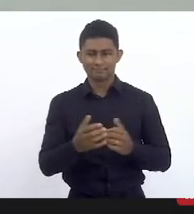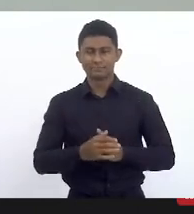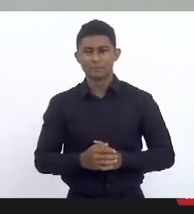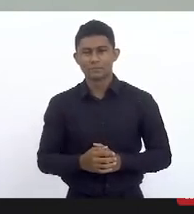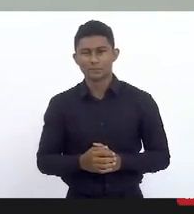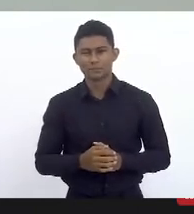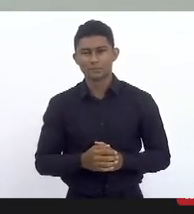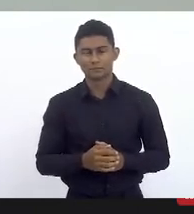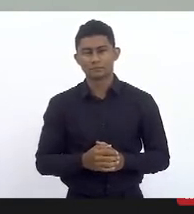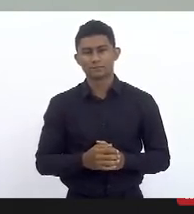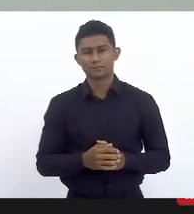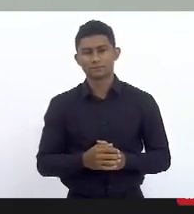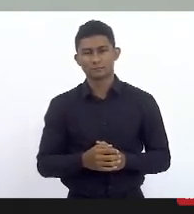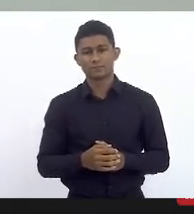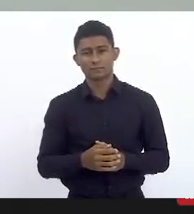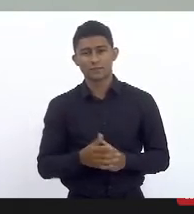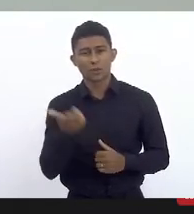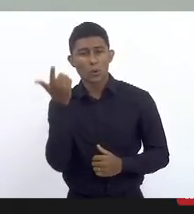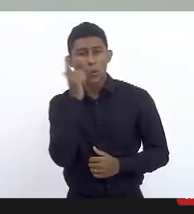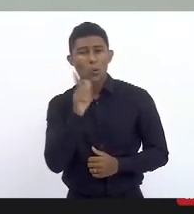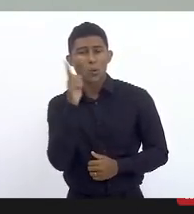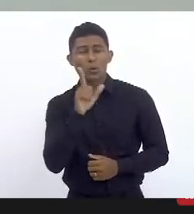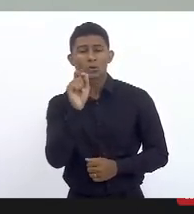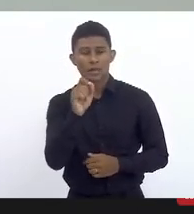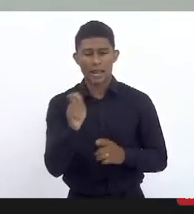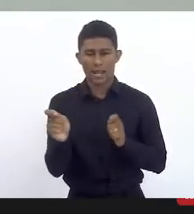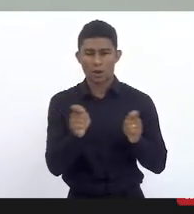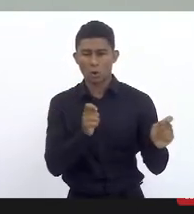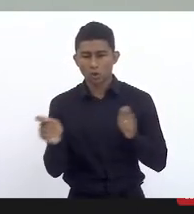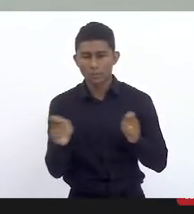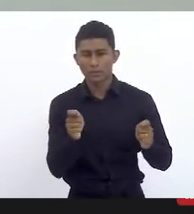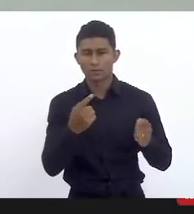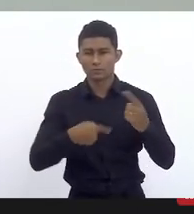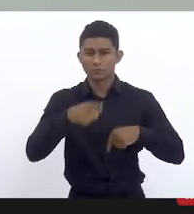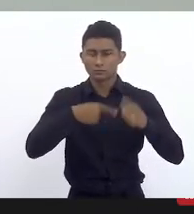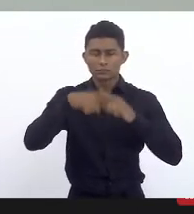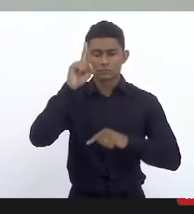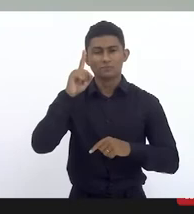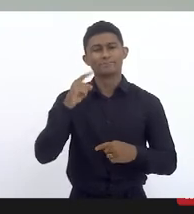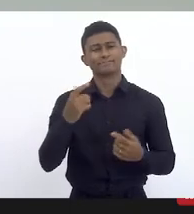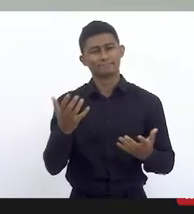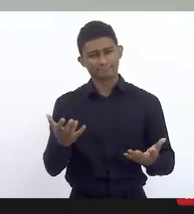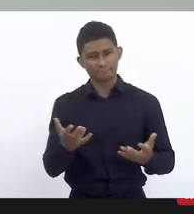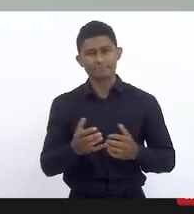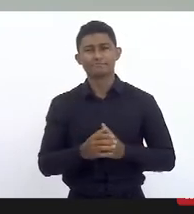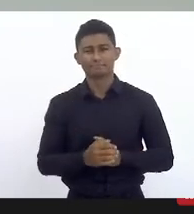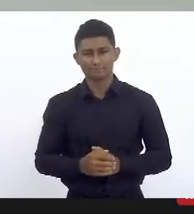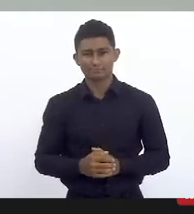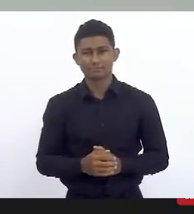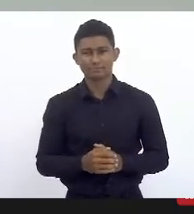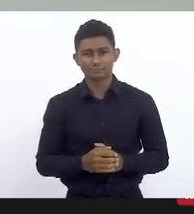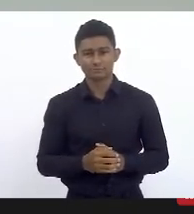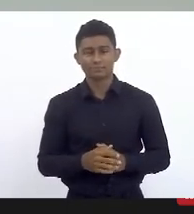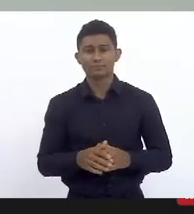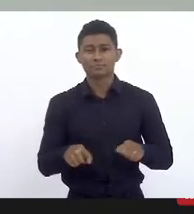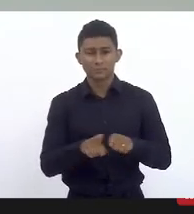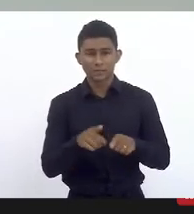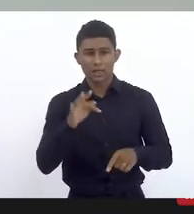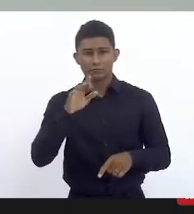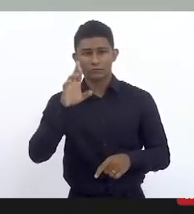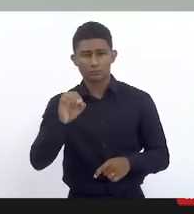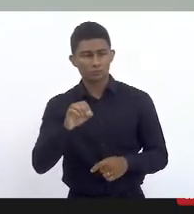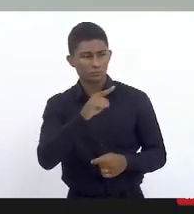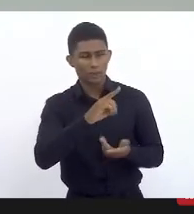por muitos, que seja gerada uma economia, que a economia gere frutos e esses frutos sejam repostos no fundo e o